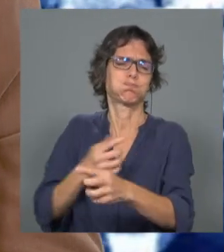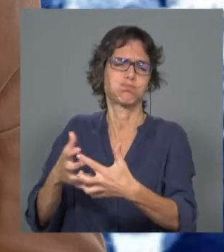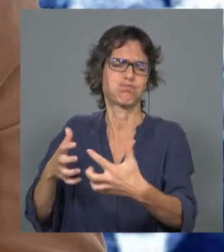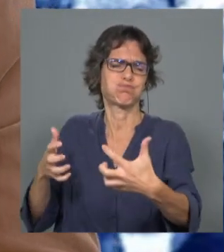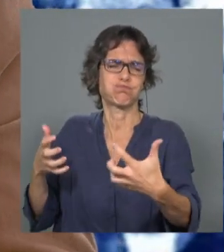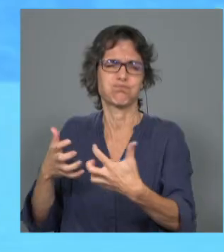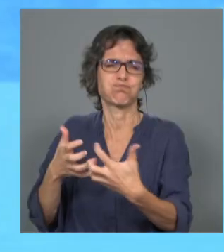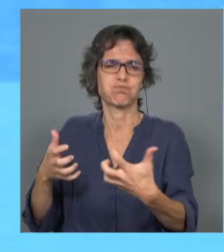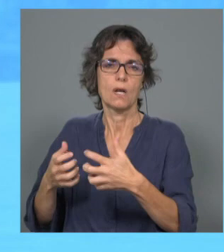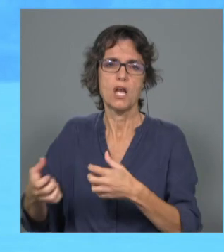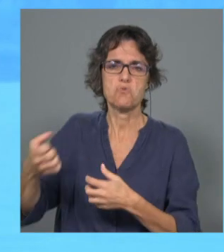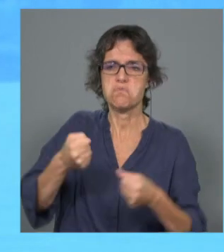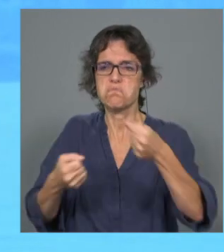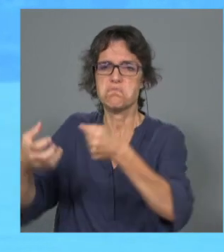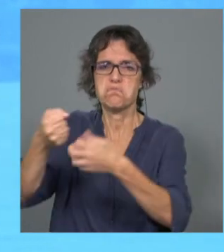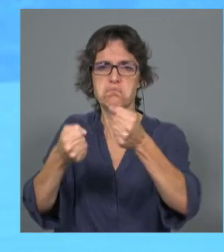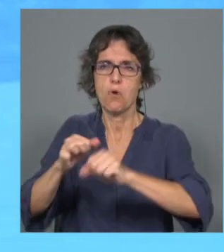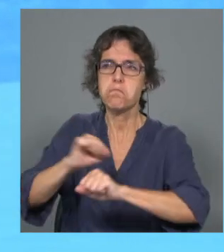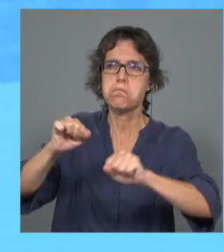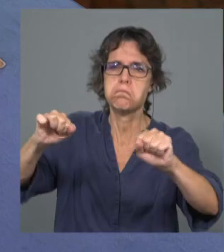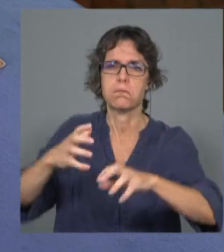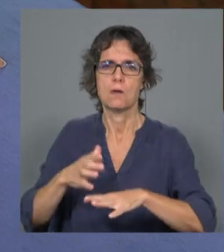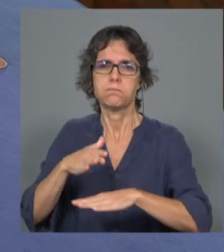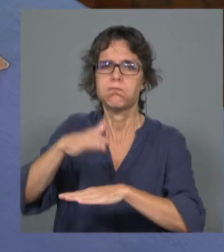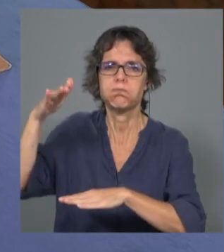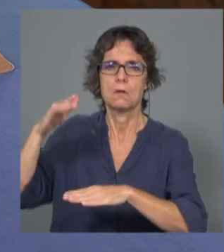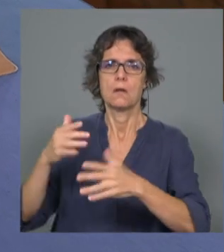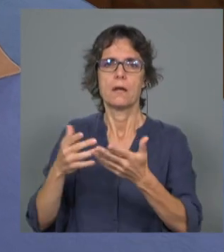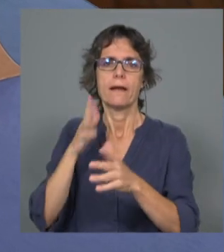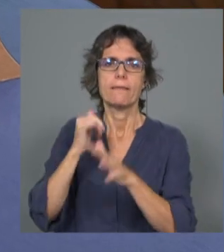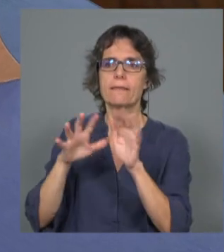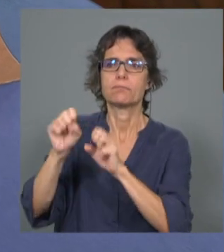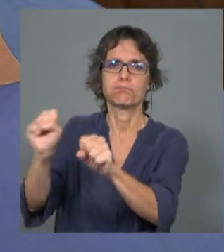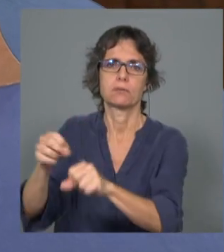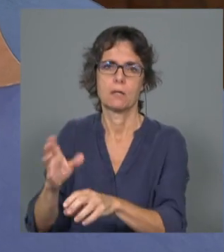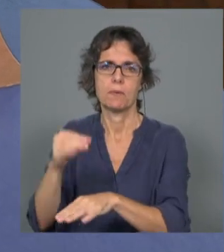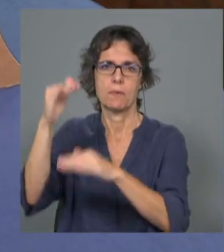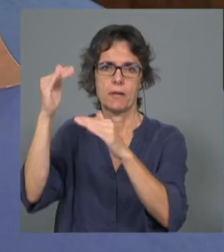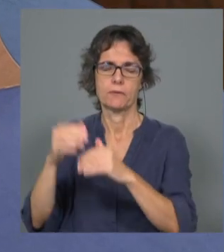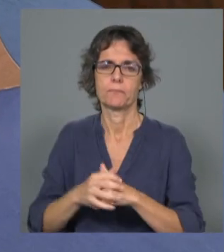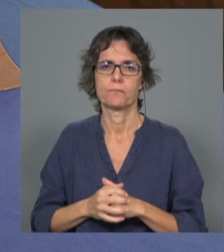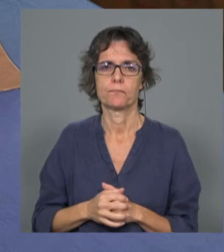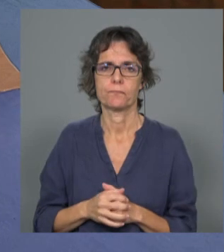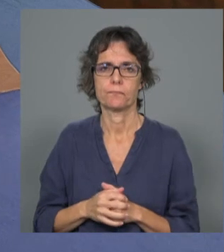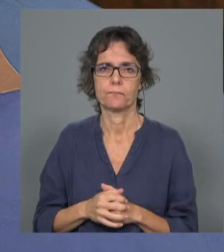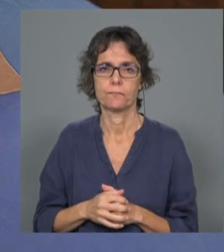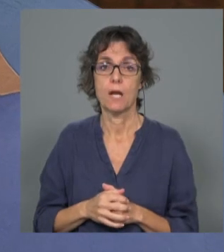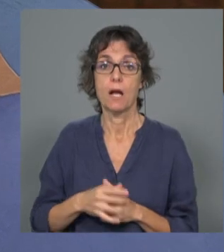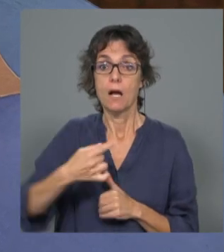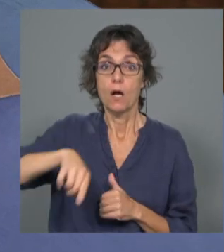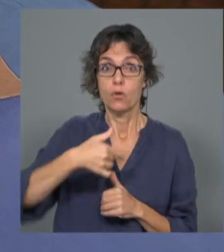que o adversário, é lançar uma bomba com mais potência, é conquistar mais uma cidade. Neste momento, uma vez que estamos